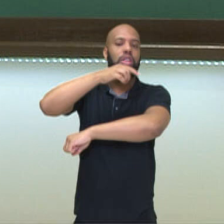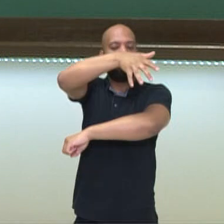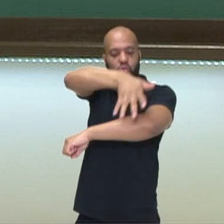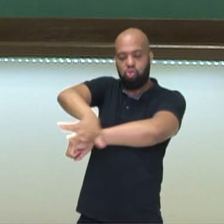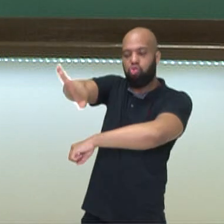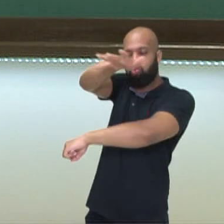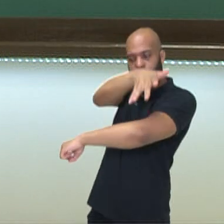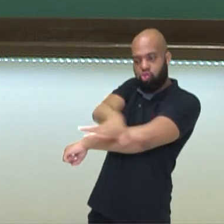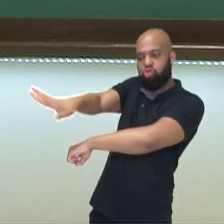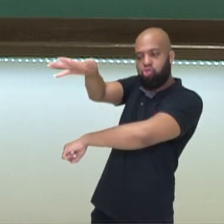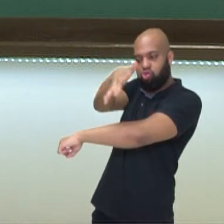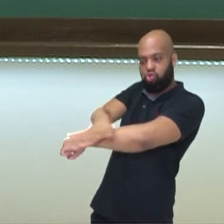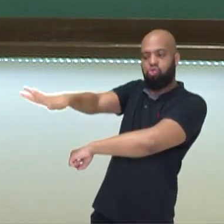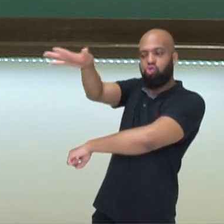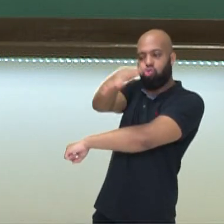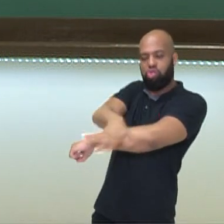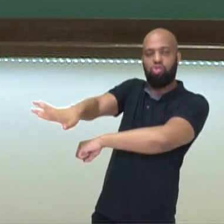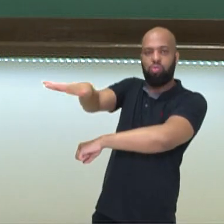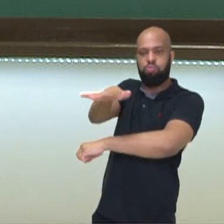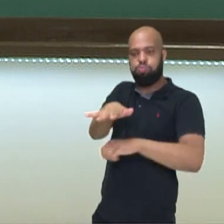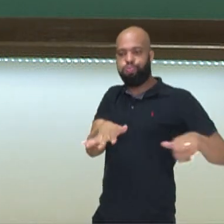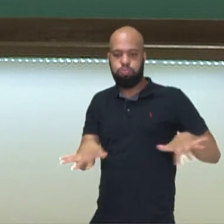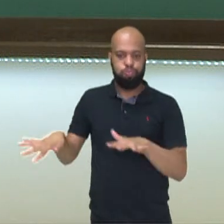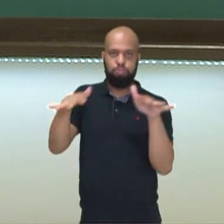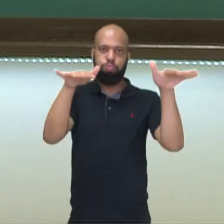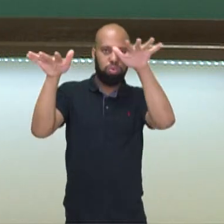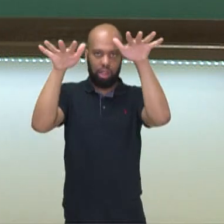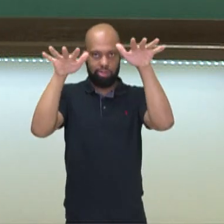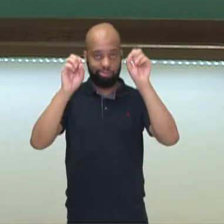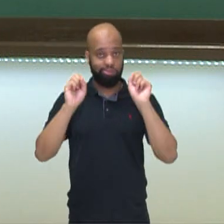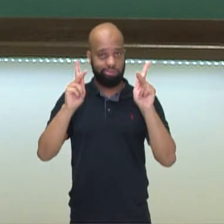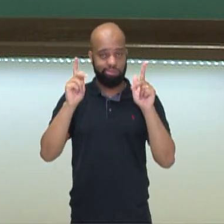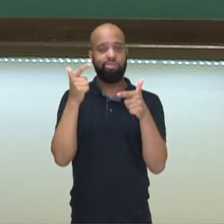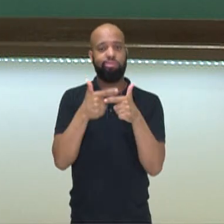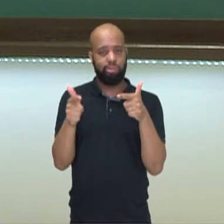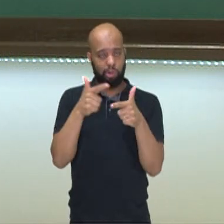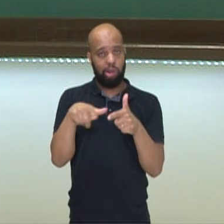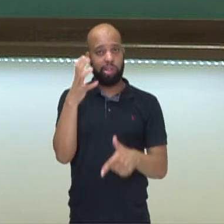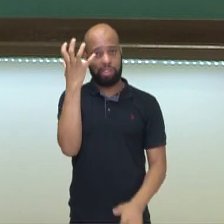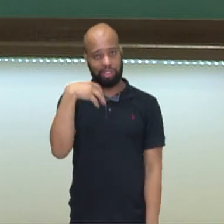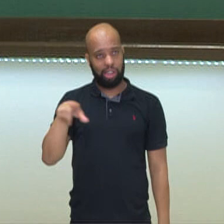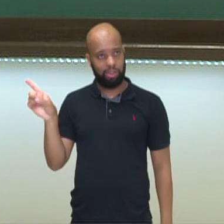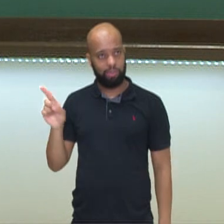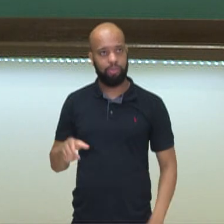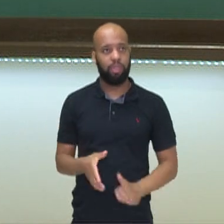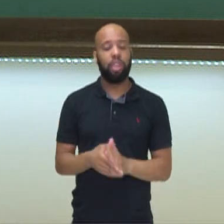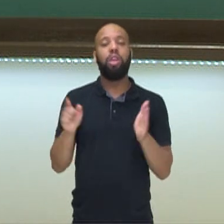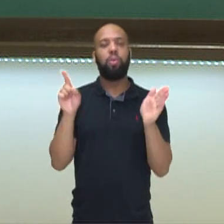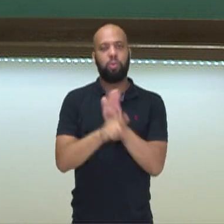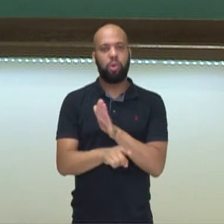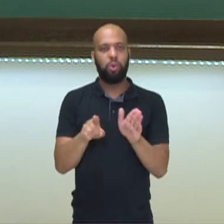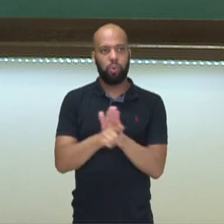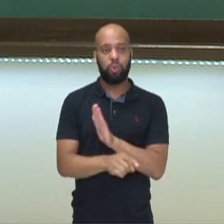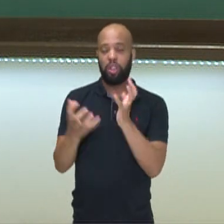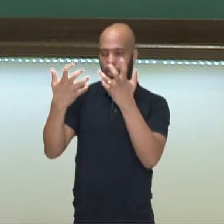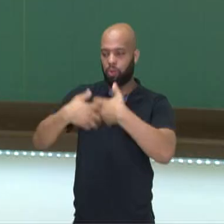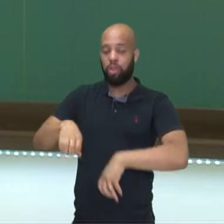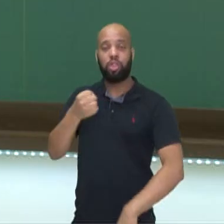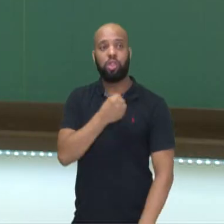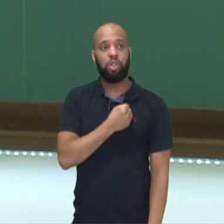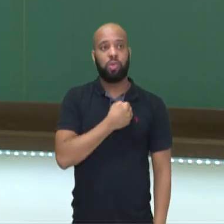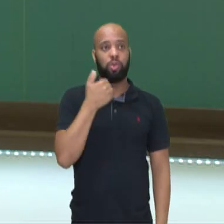escorre e enche tudo. Tá bom? É um problema sério. Aqui